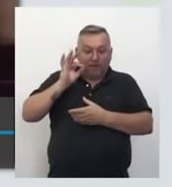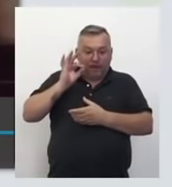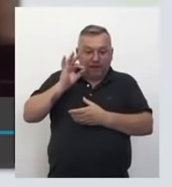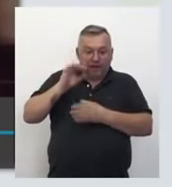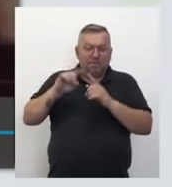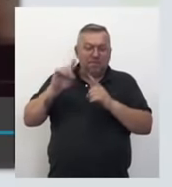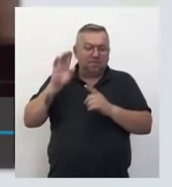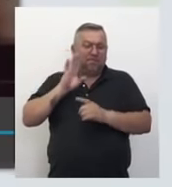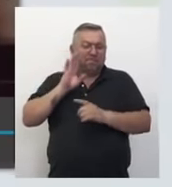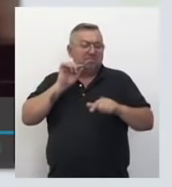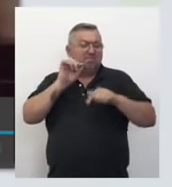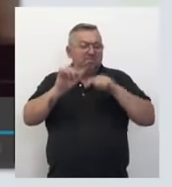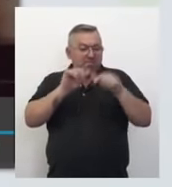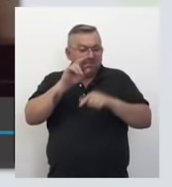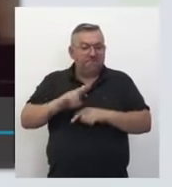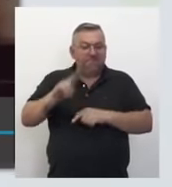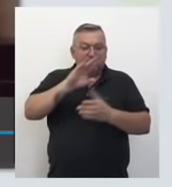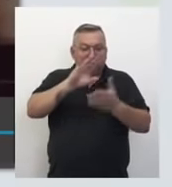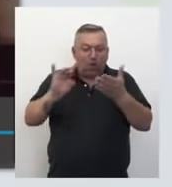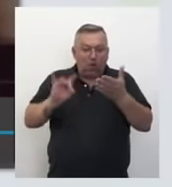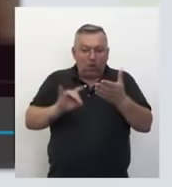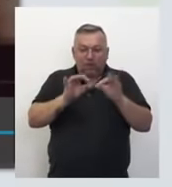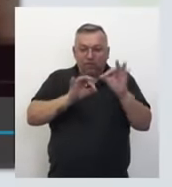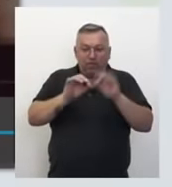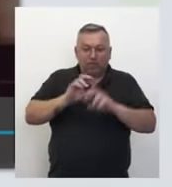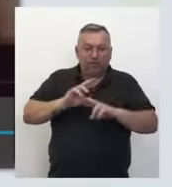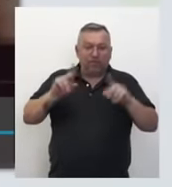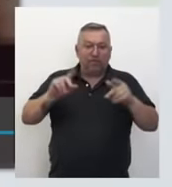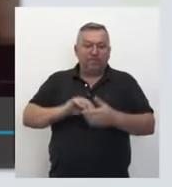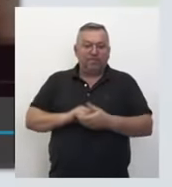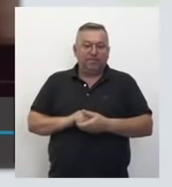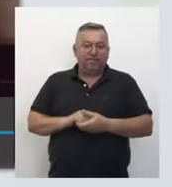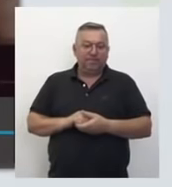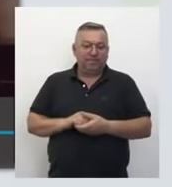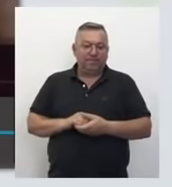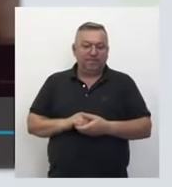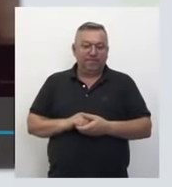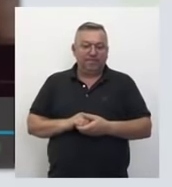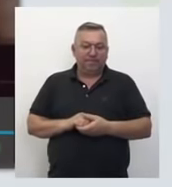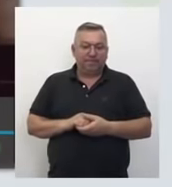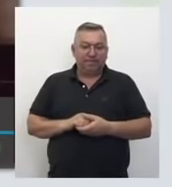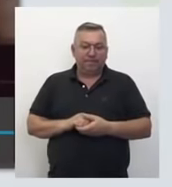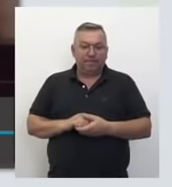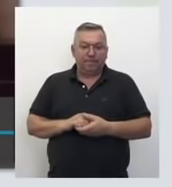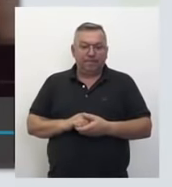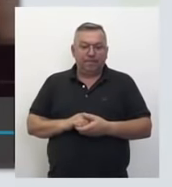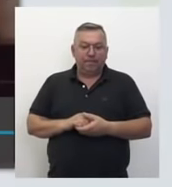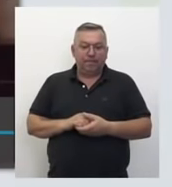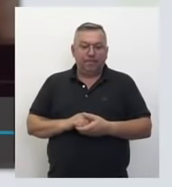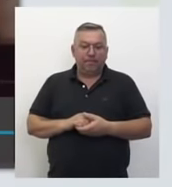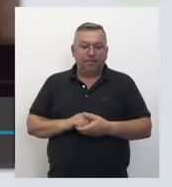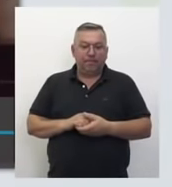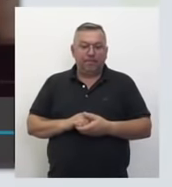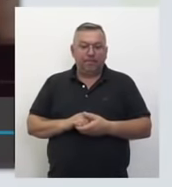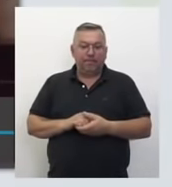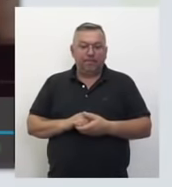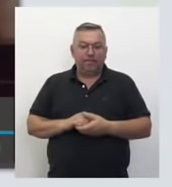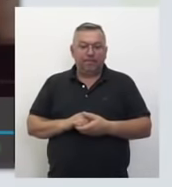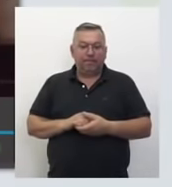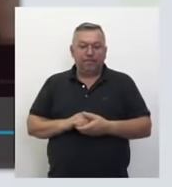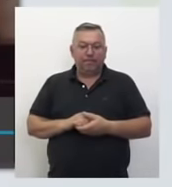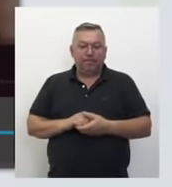textura muito legal de usar nos diferentes projetos, né? Vamos fazendo, vamos inventando aqui. O que será que vai